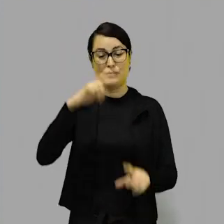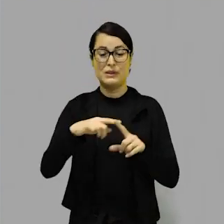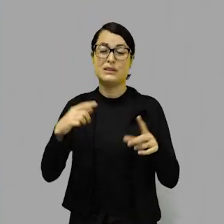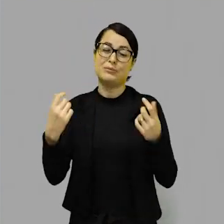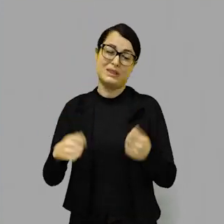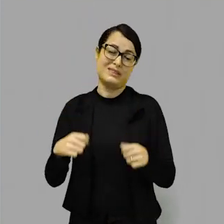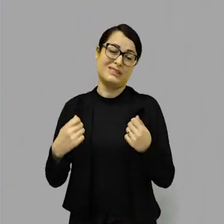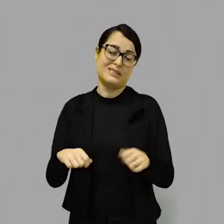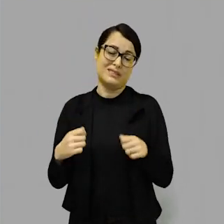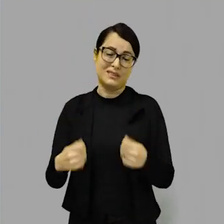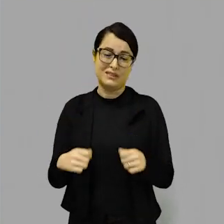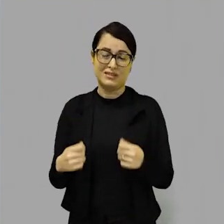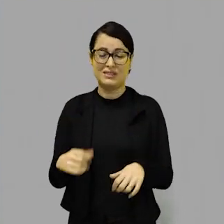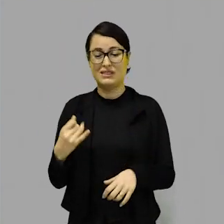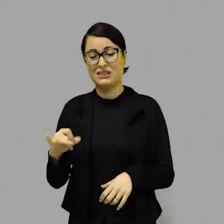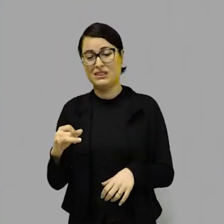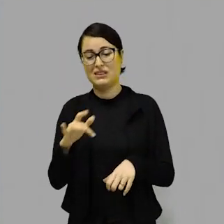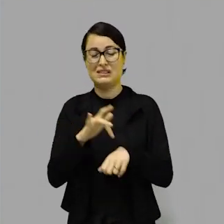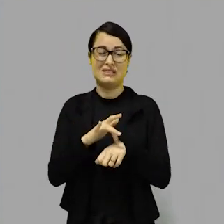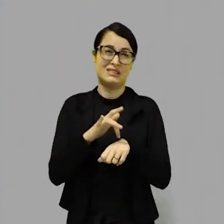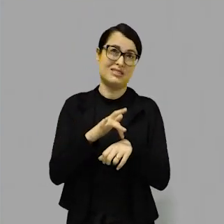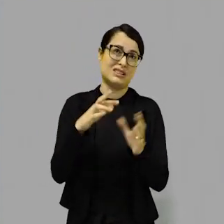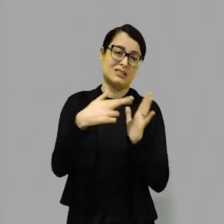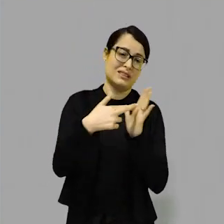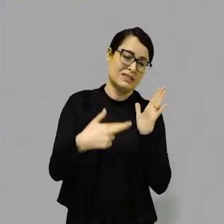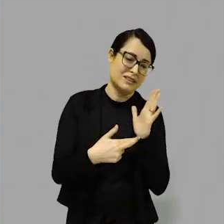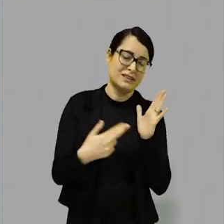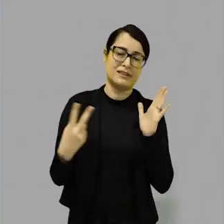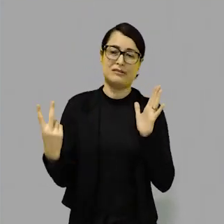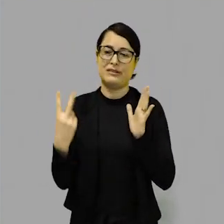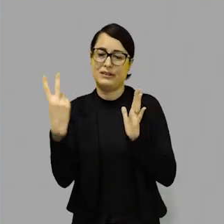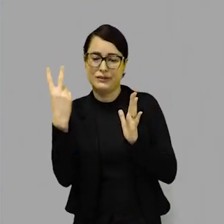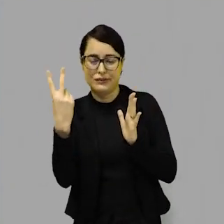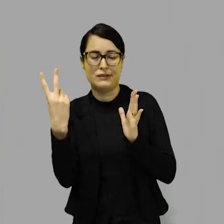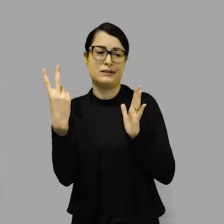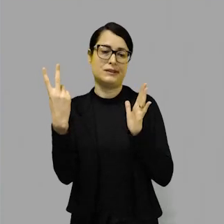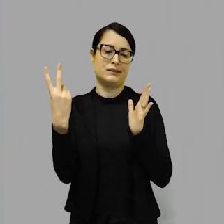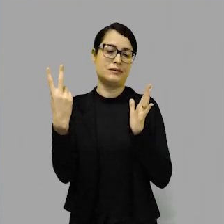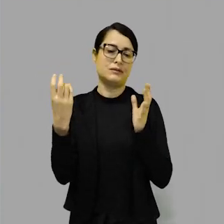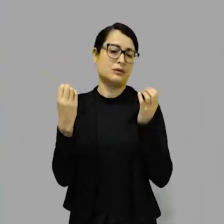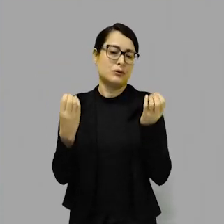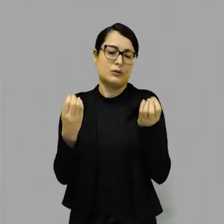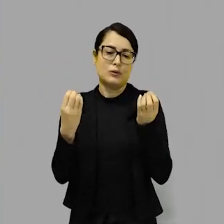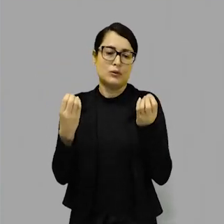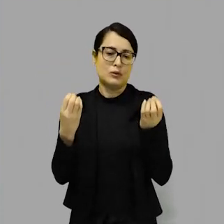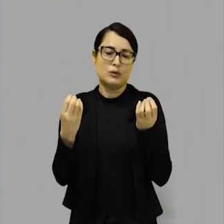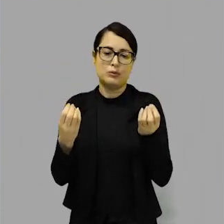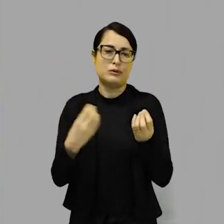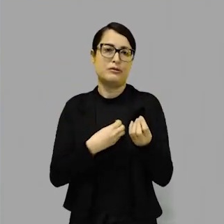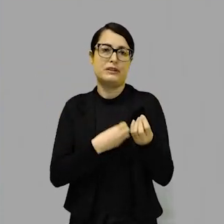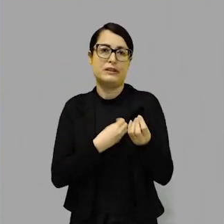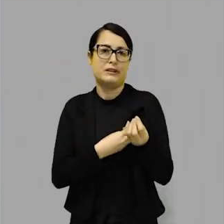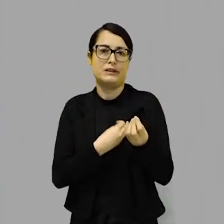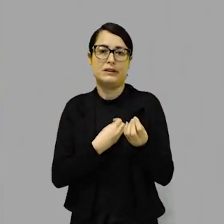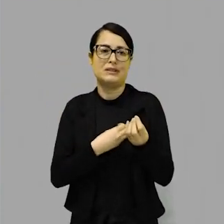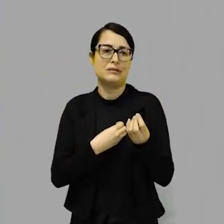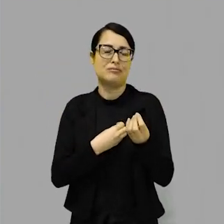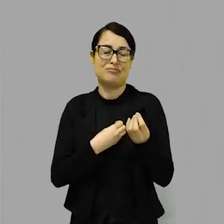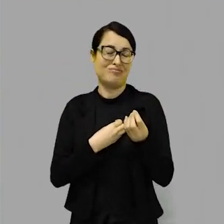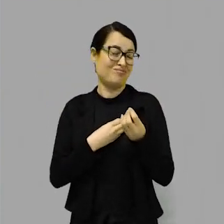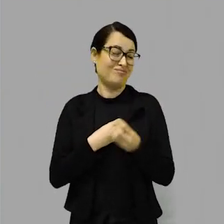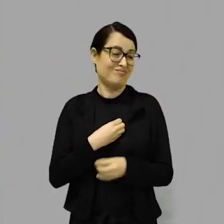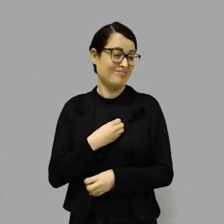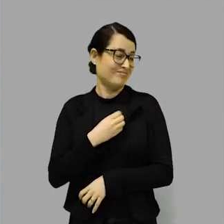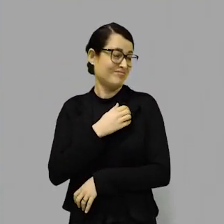não existisse esse lado chato das regras, dos valores e tal, a gente não conseguiria se suportar uns aos outros. A gente não